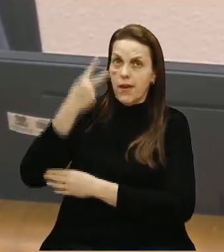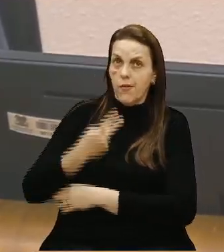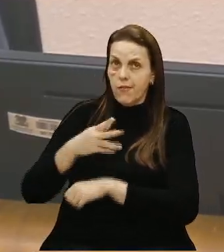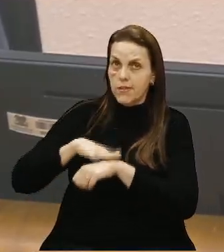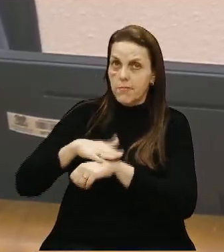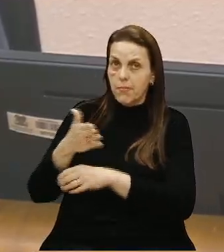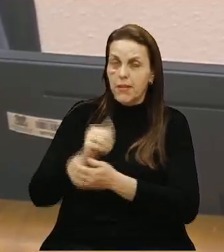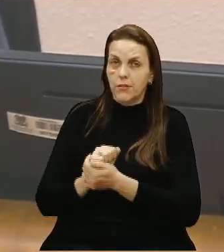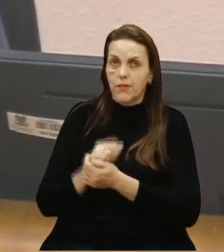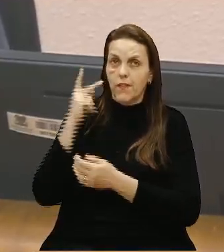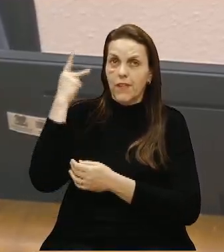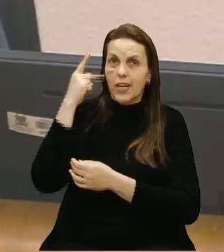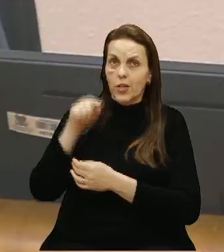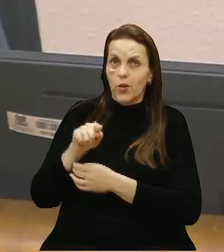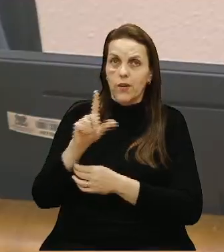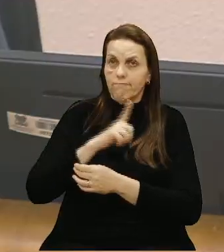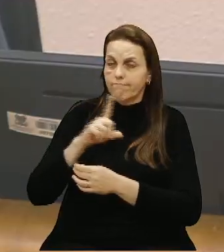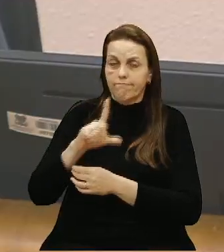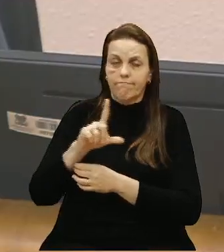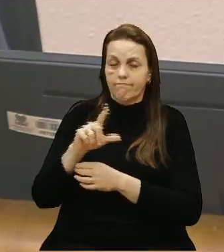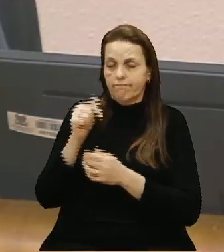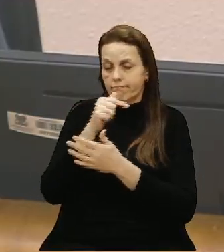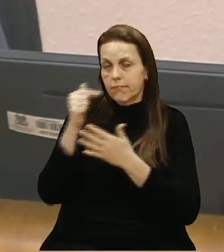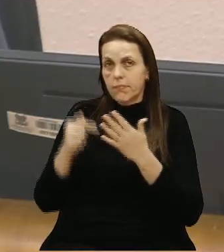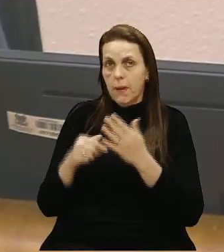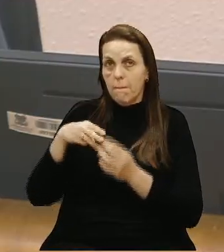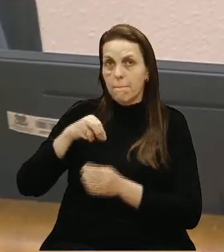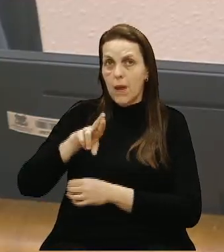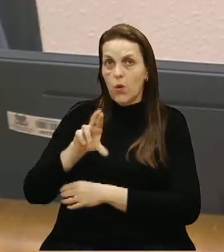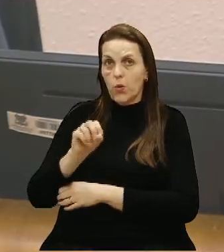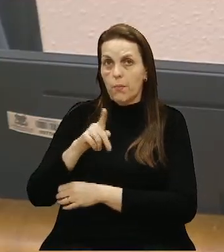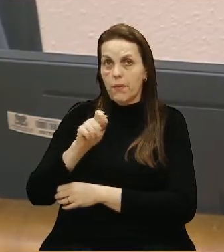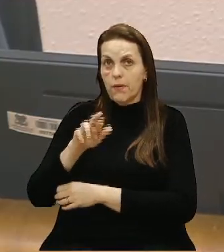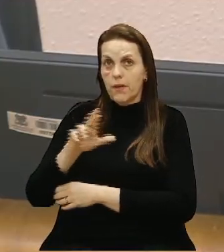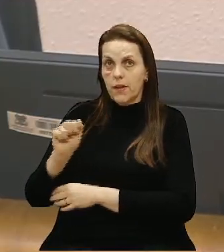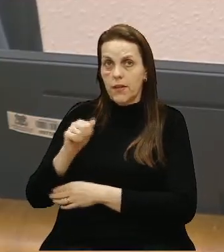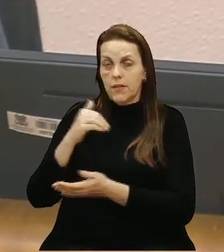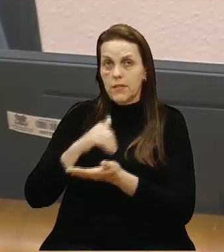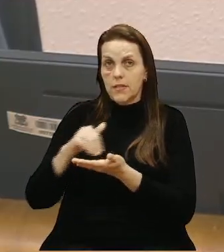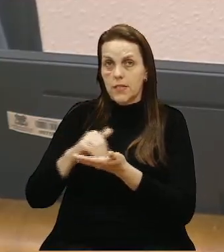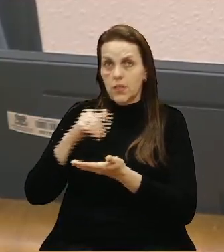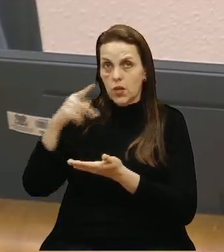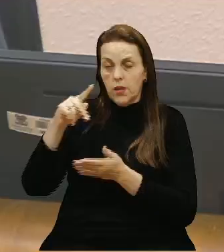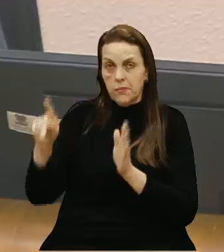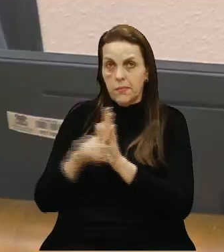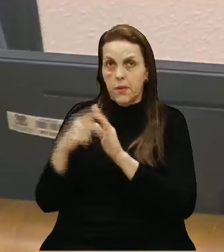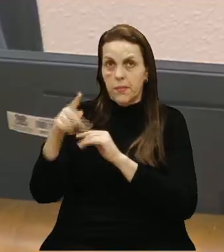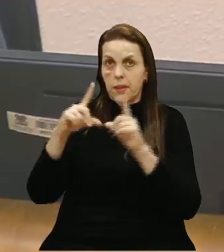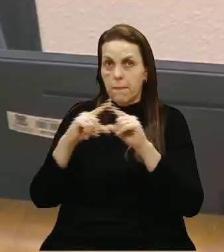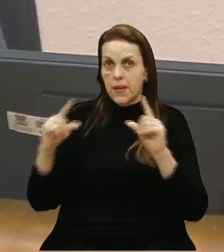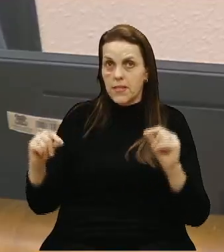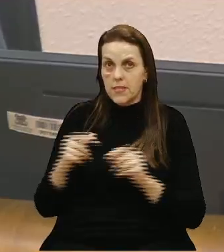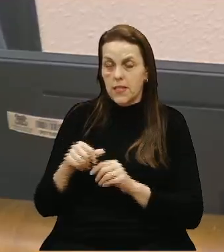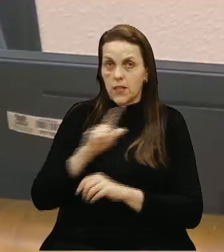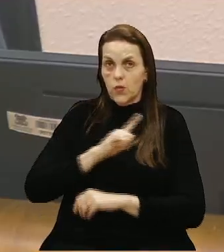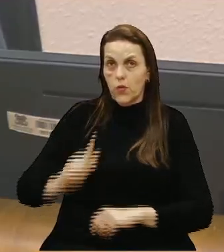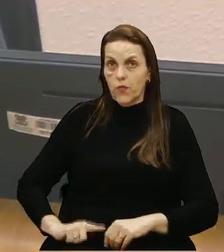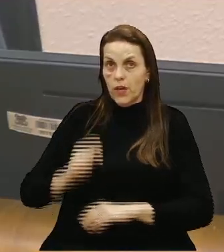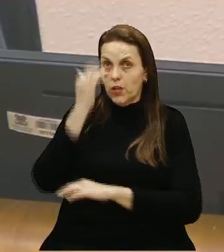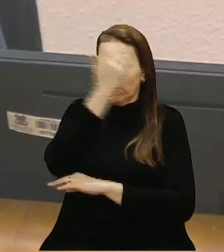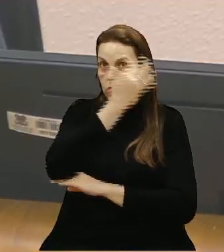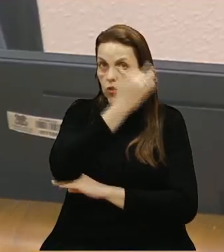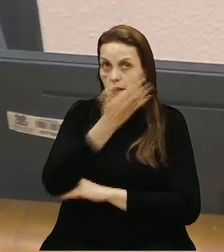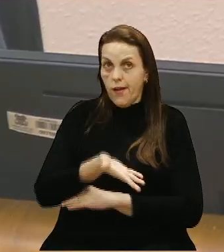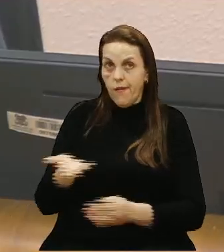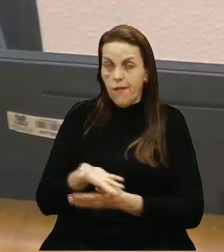Vereador de oposição, falando então nessa questão do Mauro Pereira, do escritório lá em Brasília, aqui do governo Adiló, que